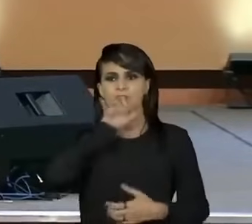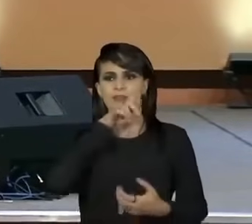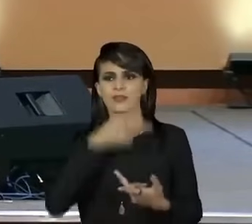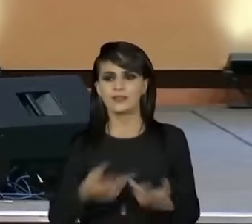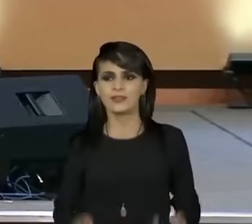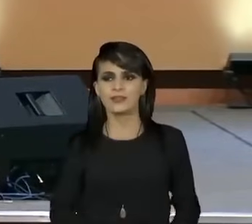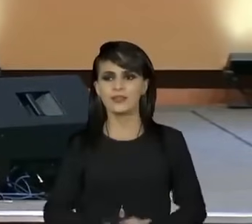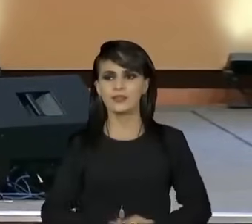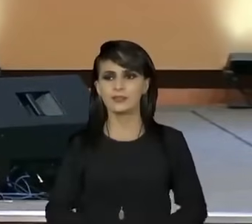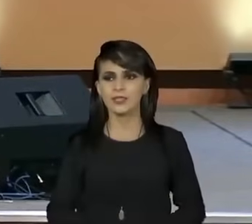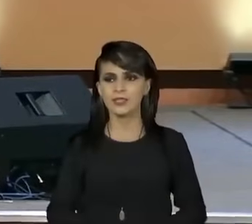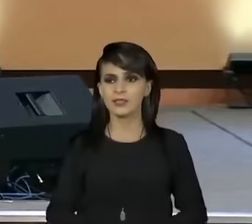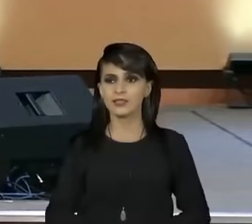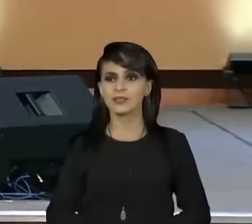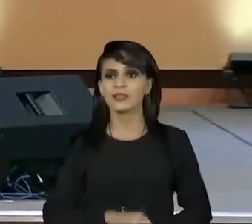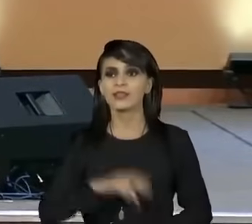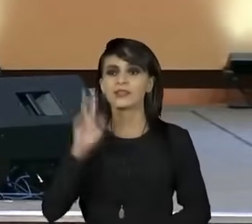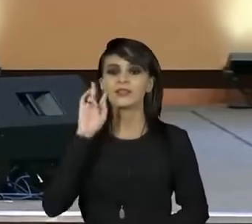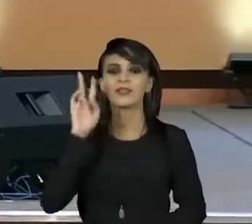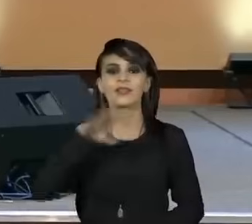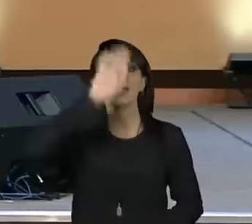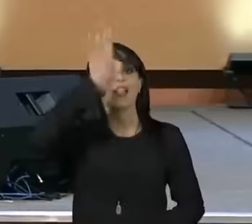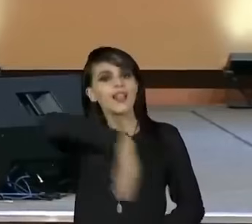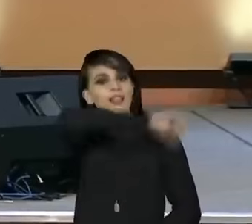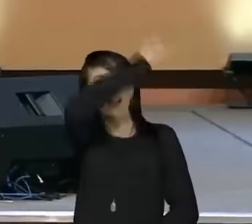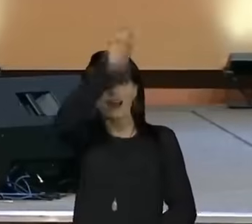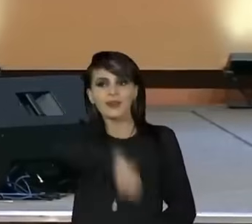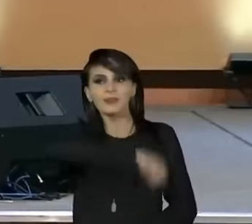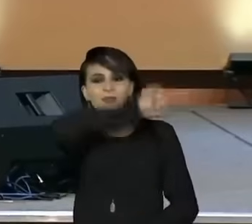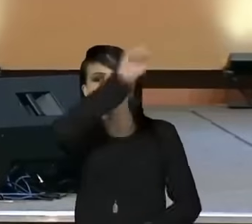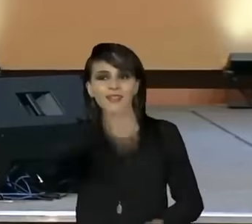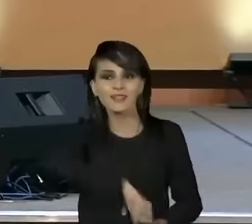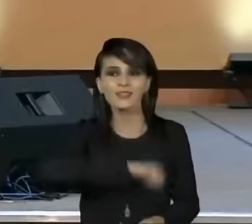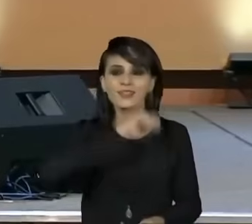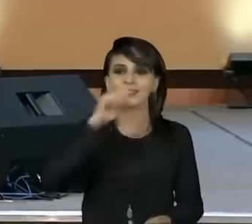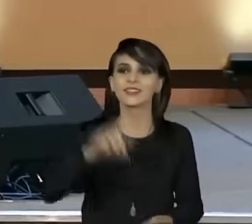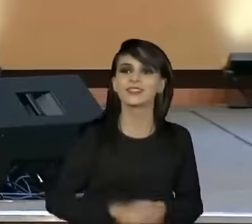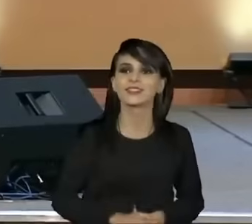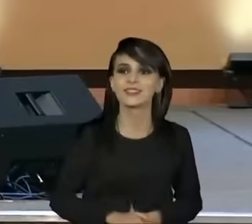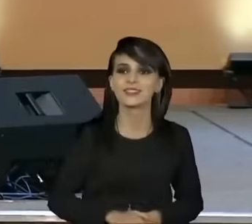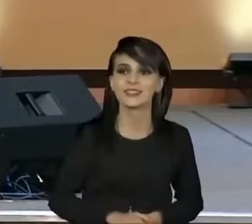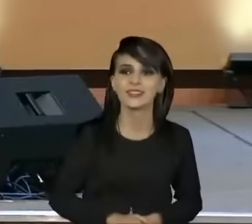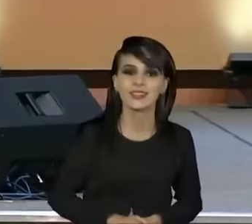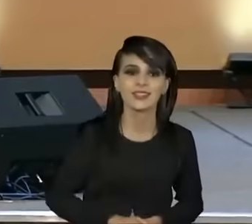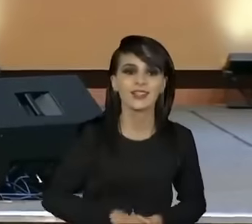zoológico para ver o elefante jacaré